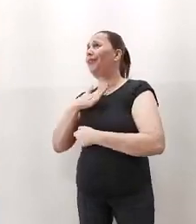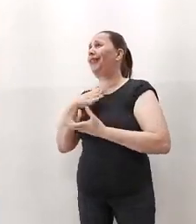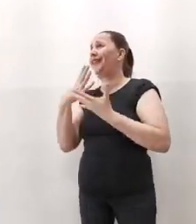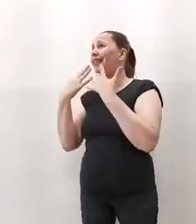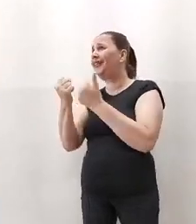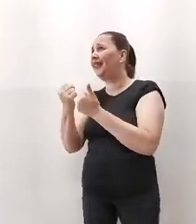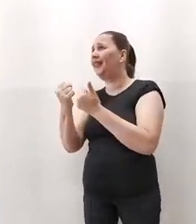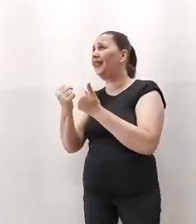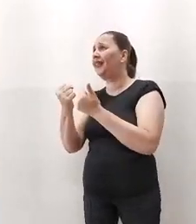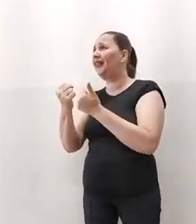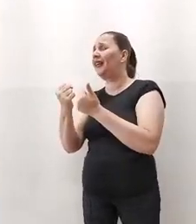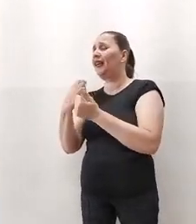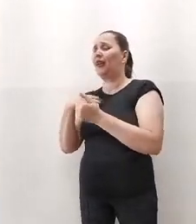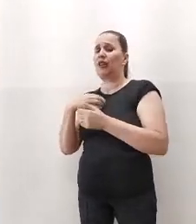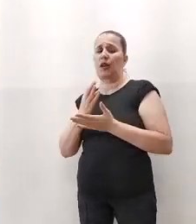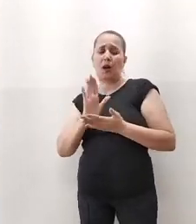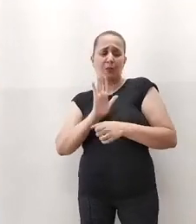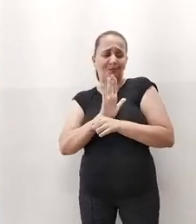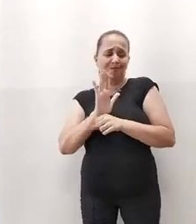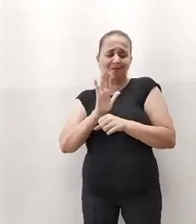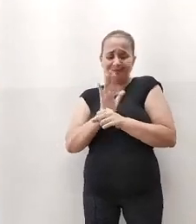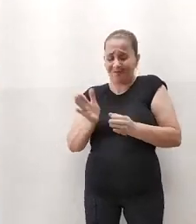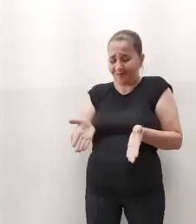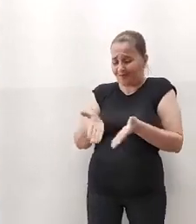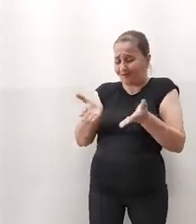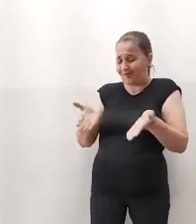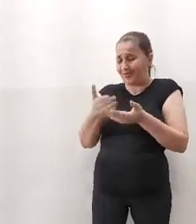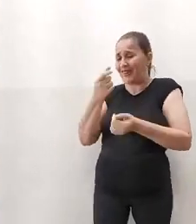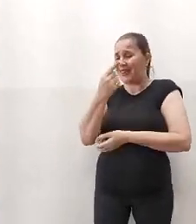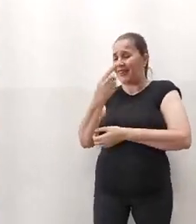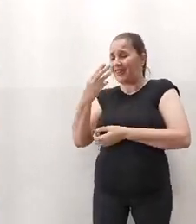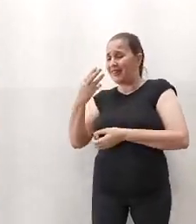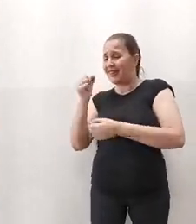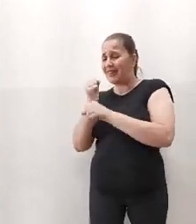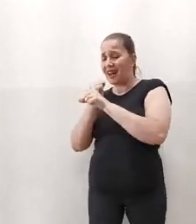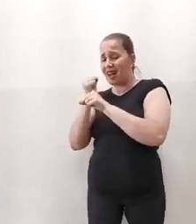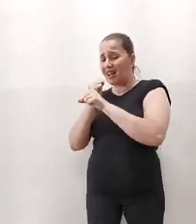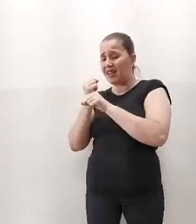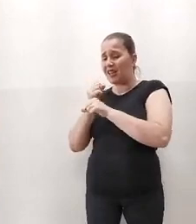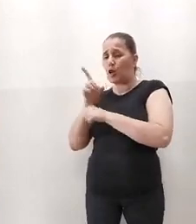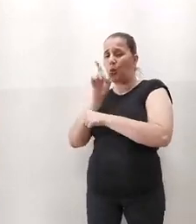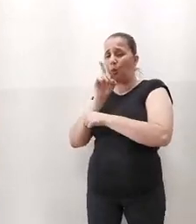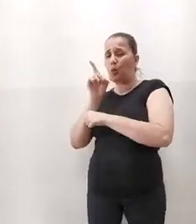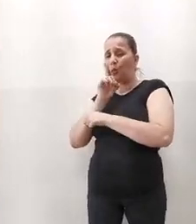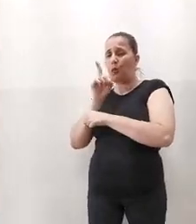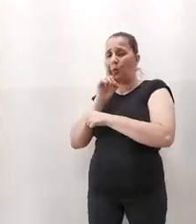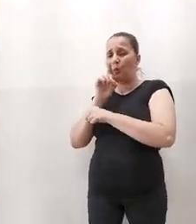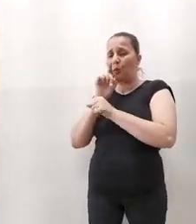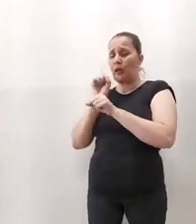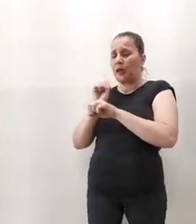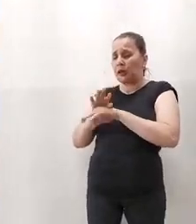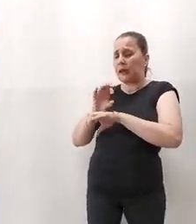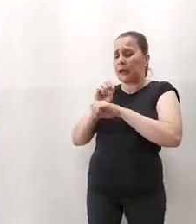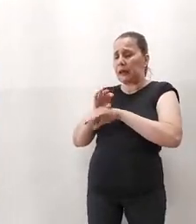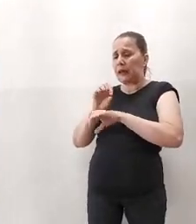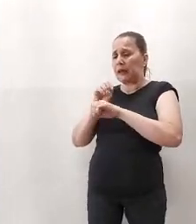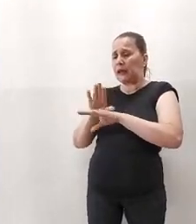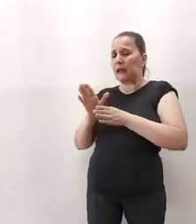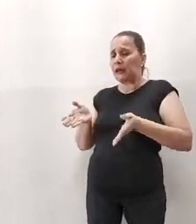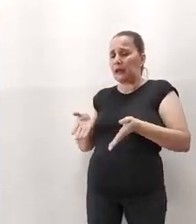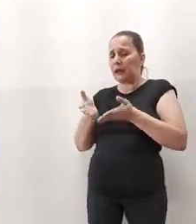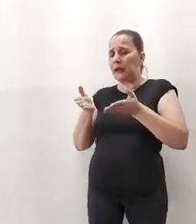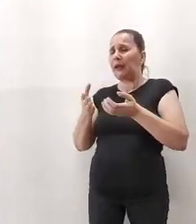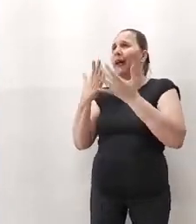Aceite, eu já alimentei ele há 13 anos. 13 anos que eu estou ali todos os dias ensinando ele,